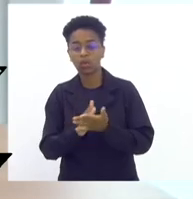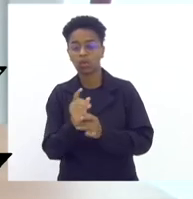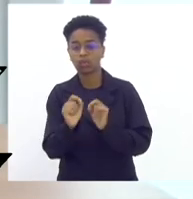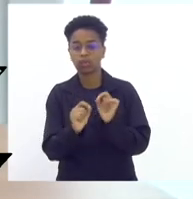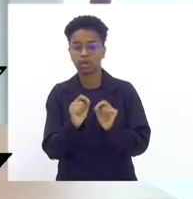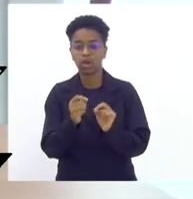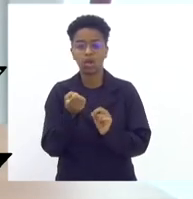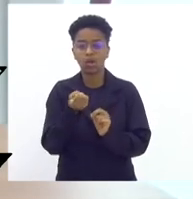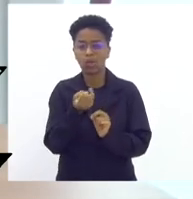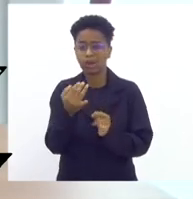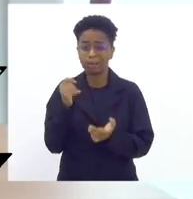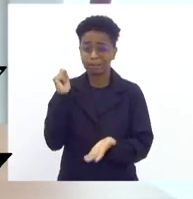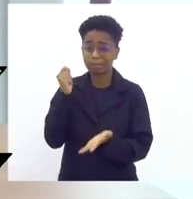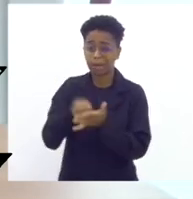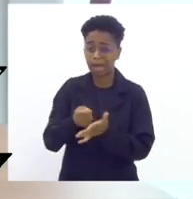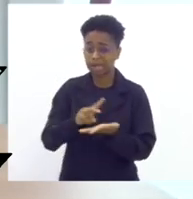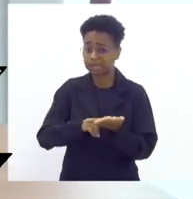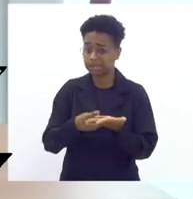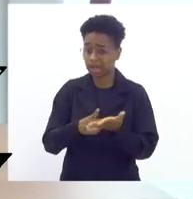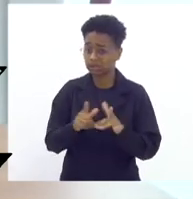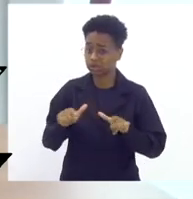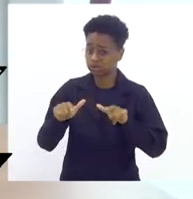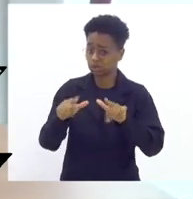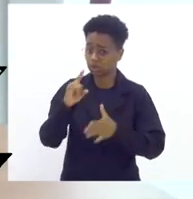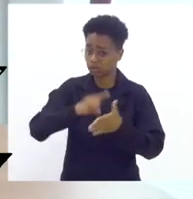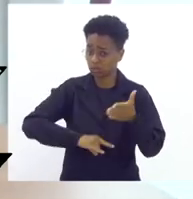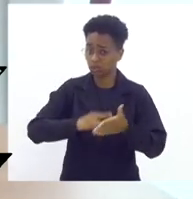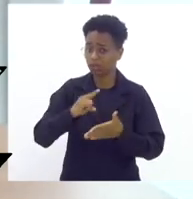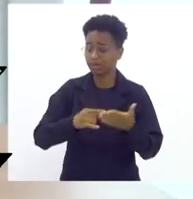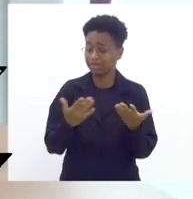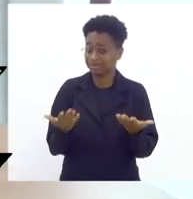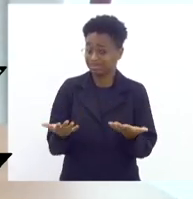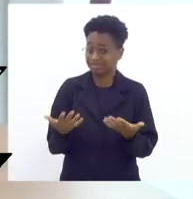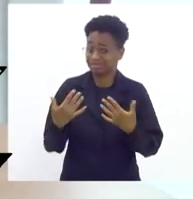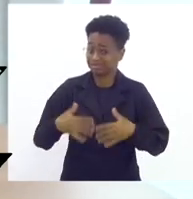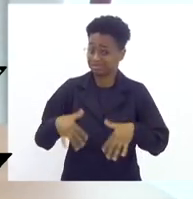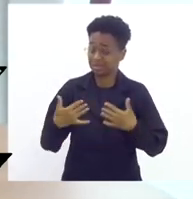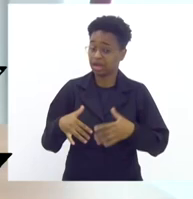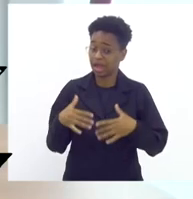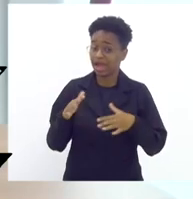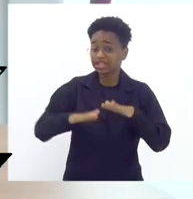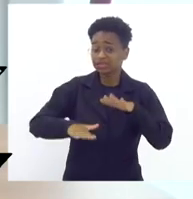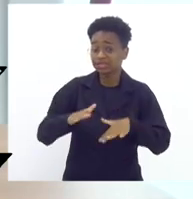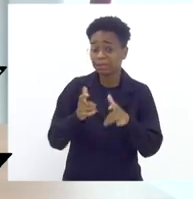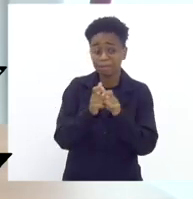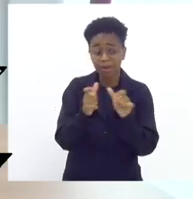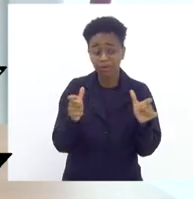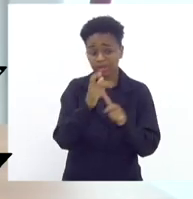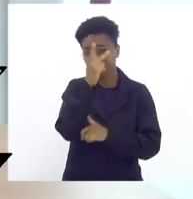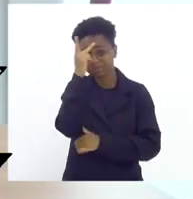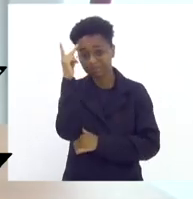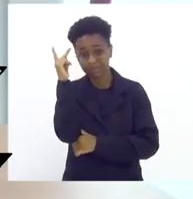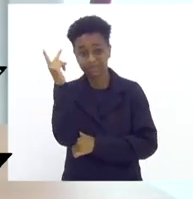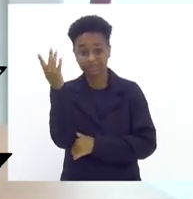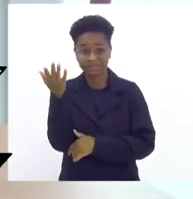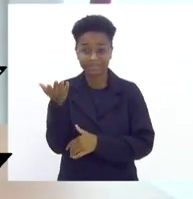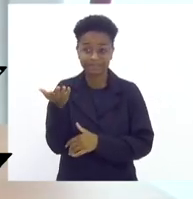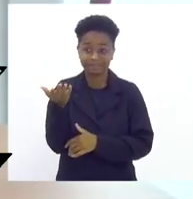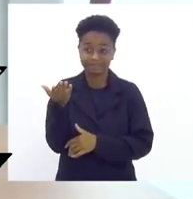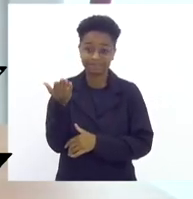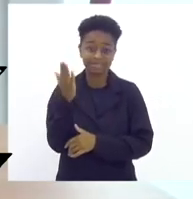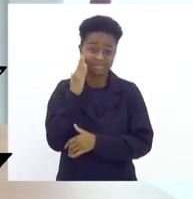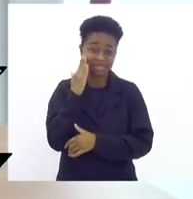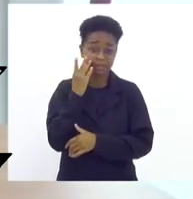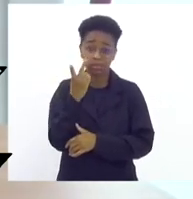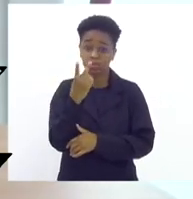da tradução juramentada é em espaços em que boa parte das pessoas domina mais